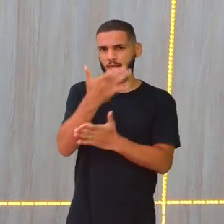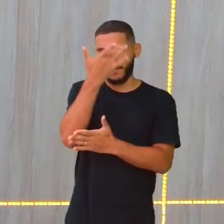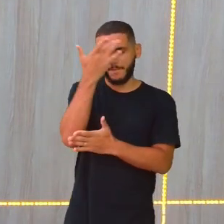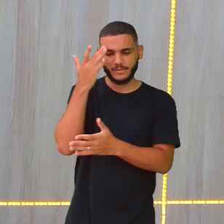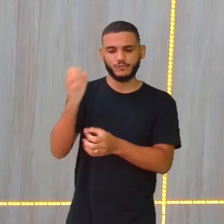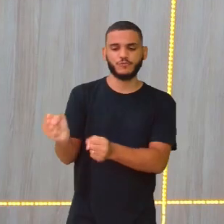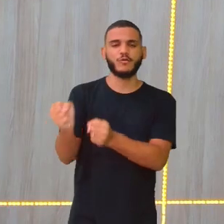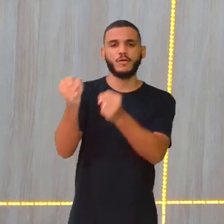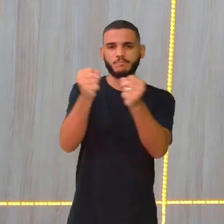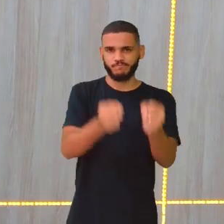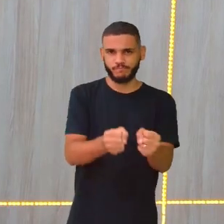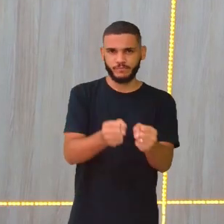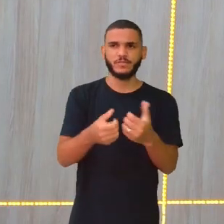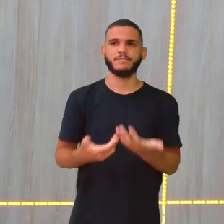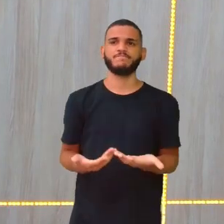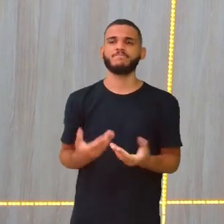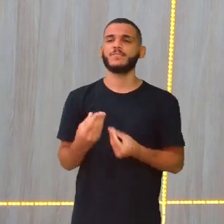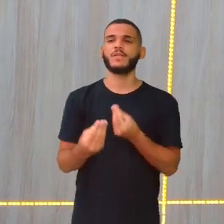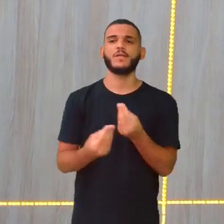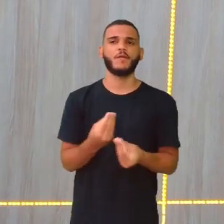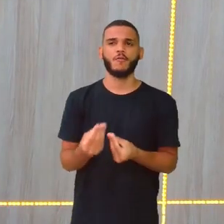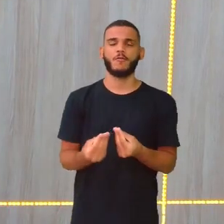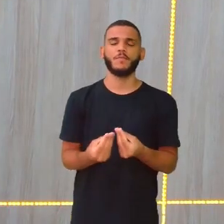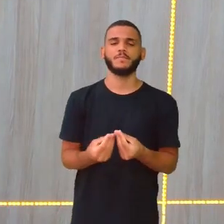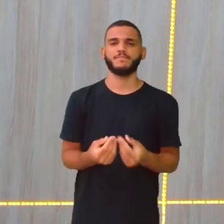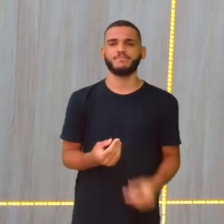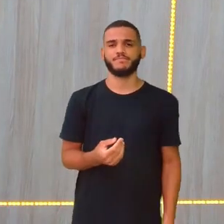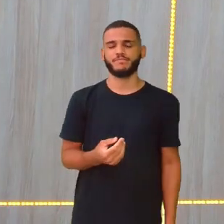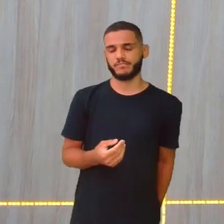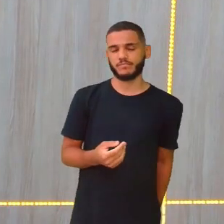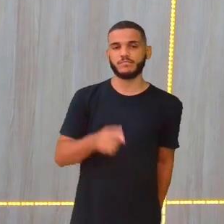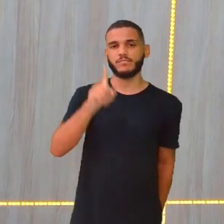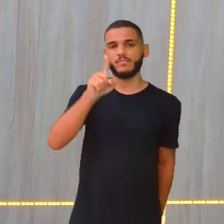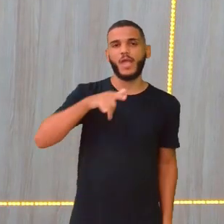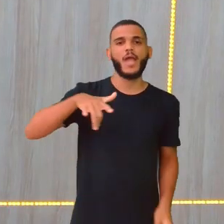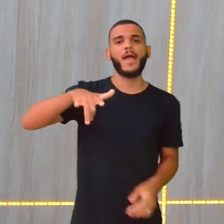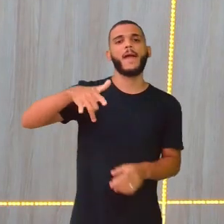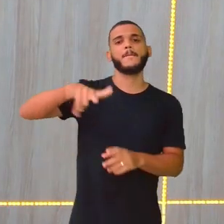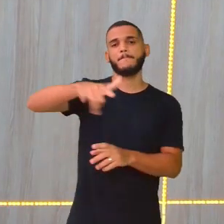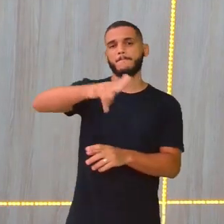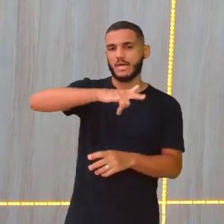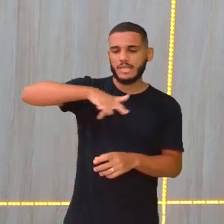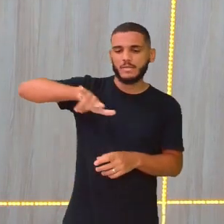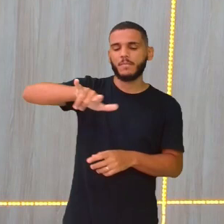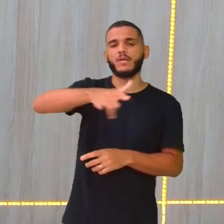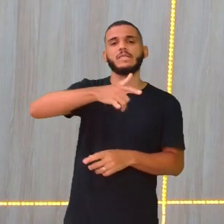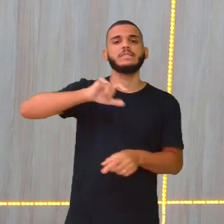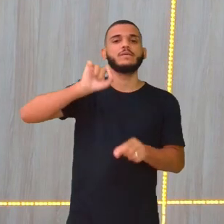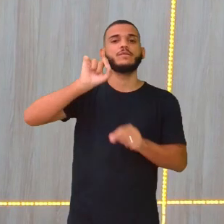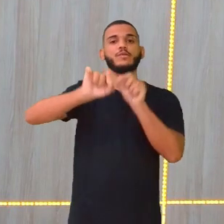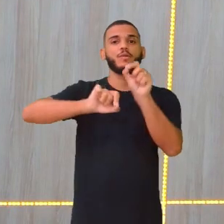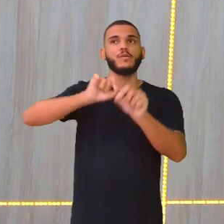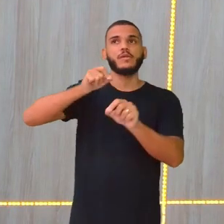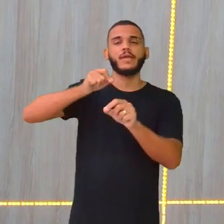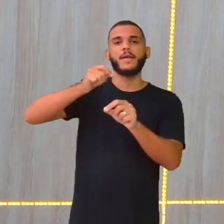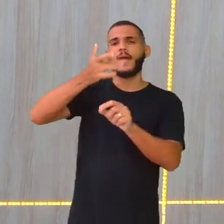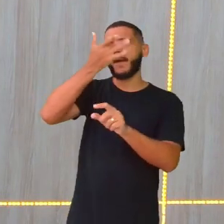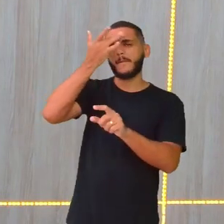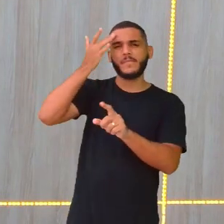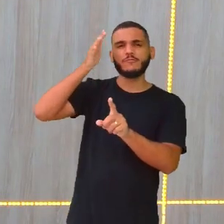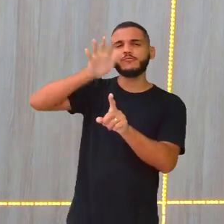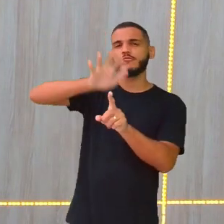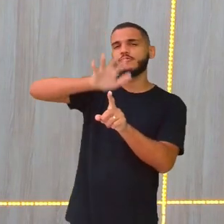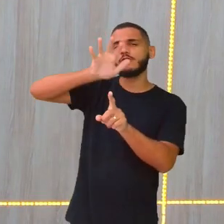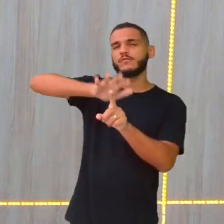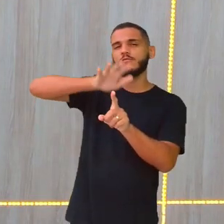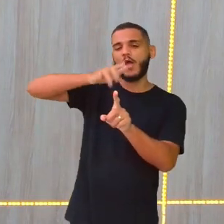seus lugares, entre aspas, é justamente a manipulação desse imaginário coletivo. Mas é